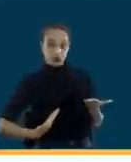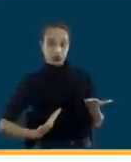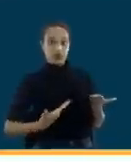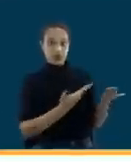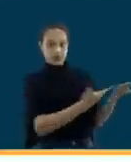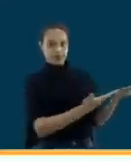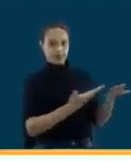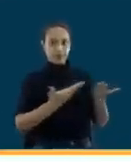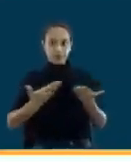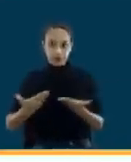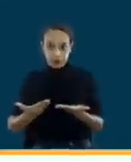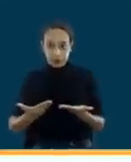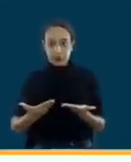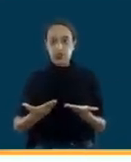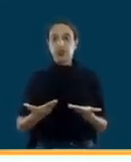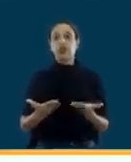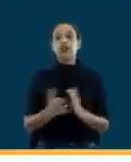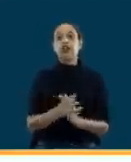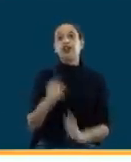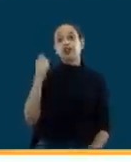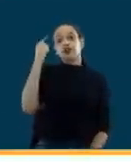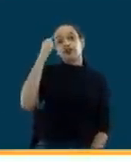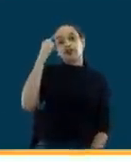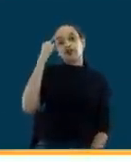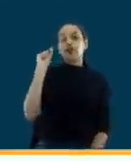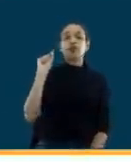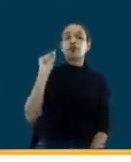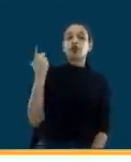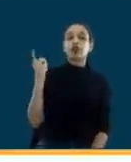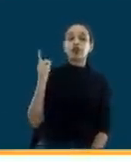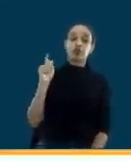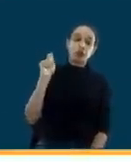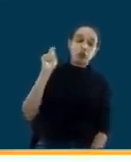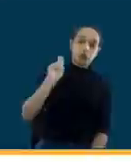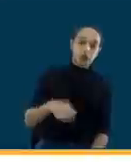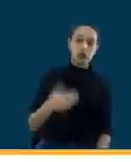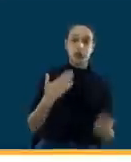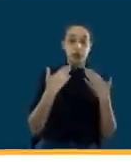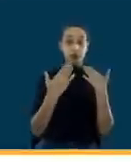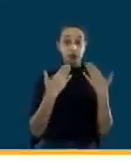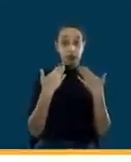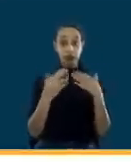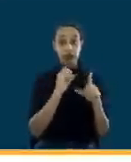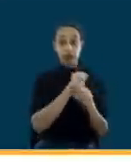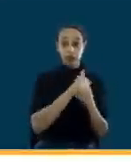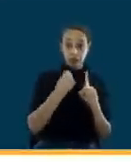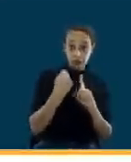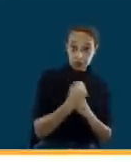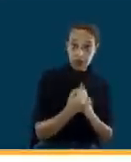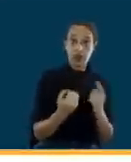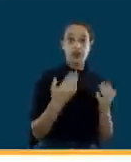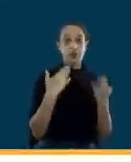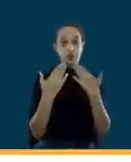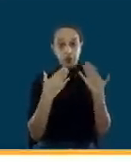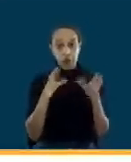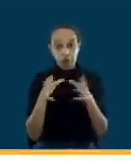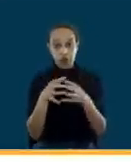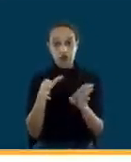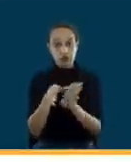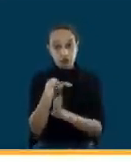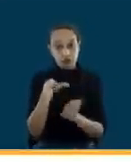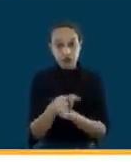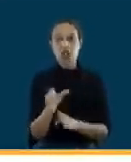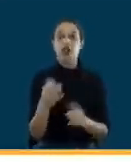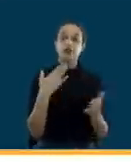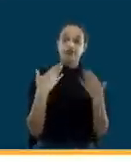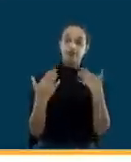E a ideia é que a gente possa, né, em diálogo com a sociedade, em diálogo com o nosso conselho, em diálogo com os gestores